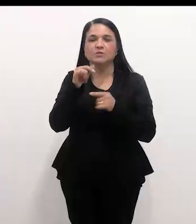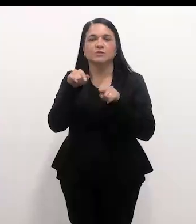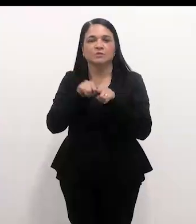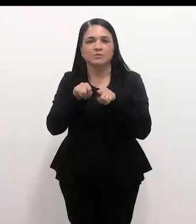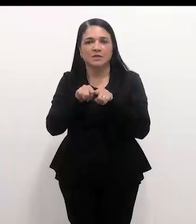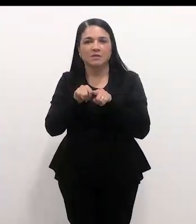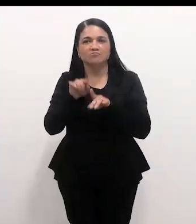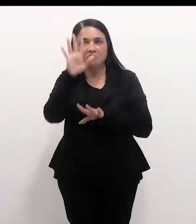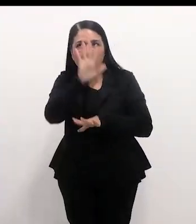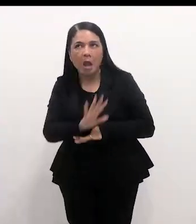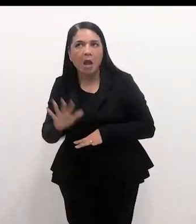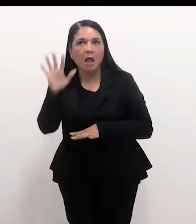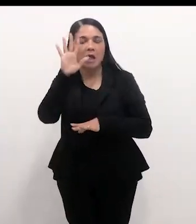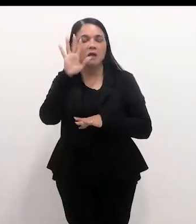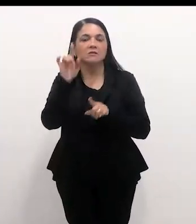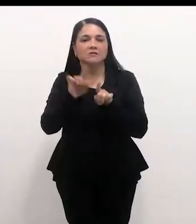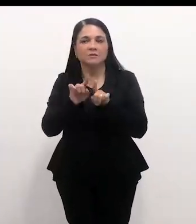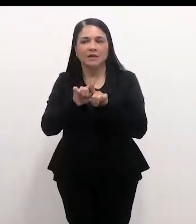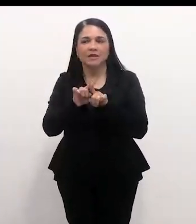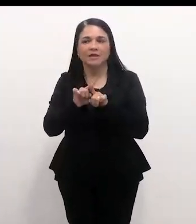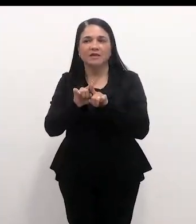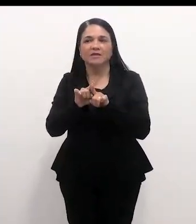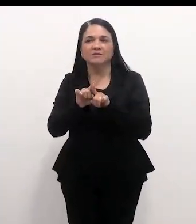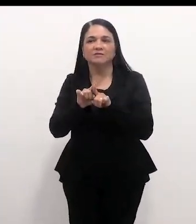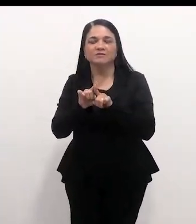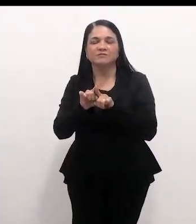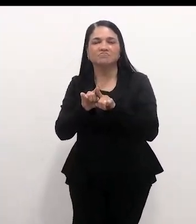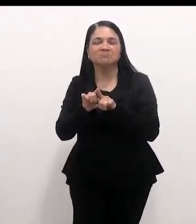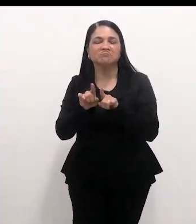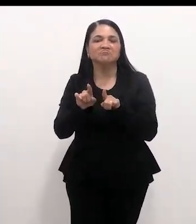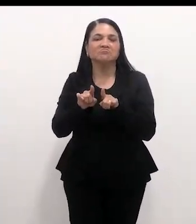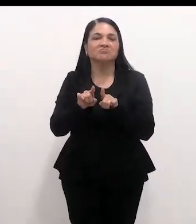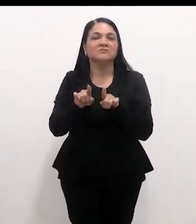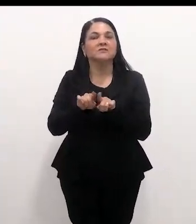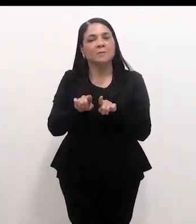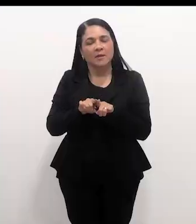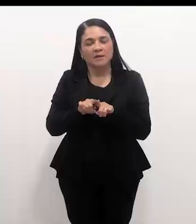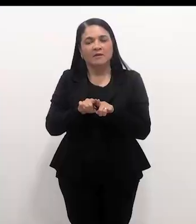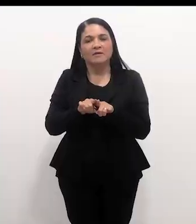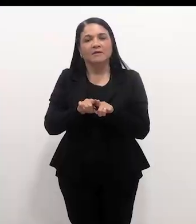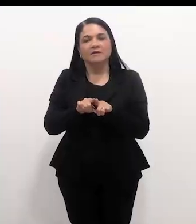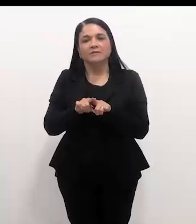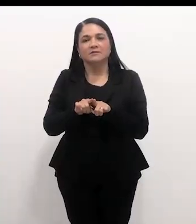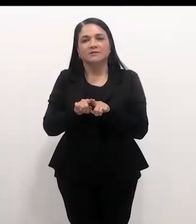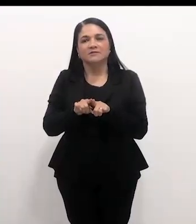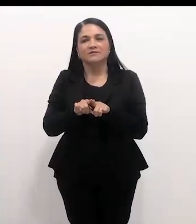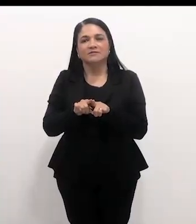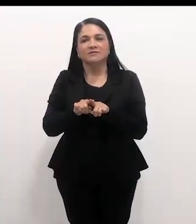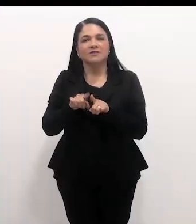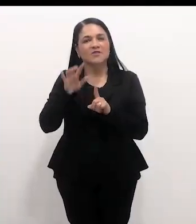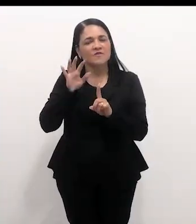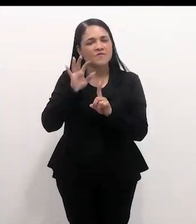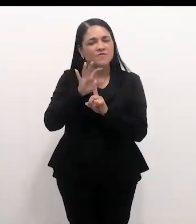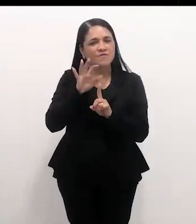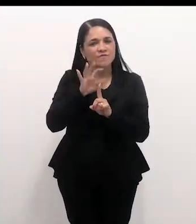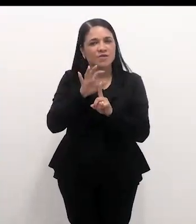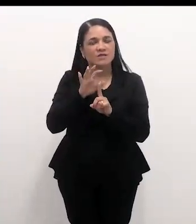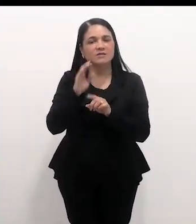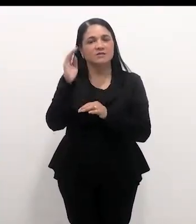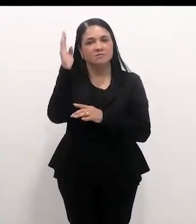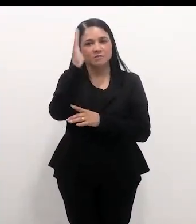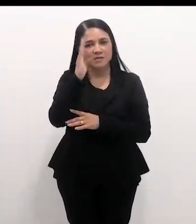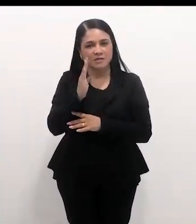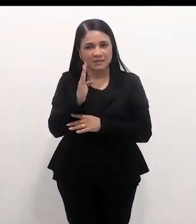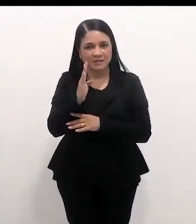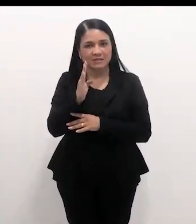também em áreas menos centrais do Brasil, com algumas influências também brasileiras